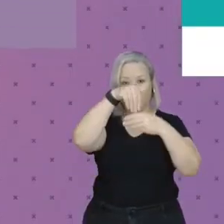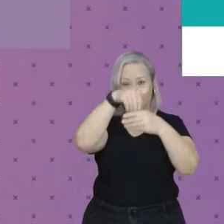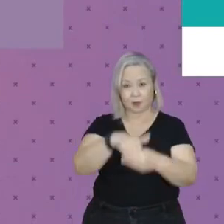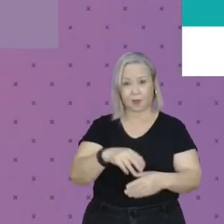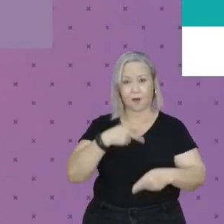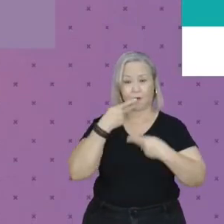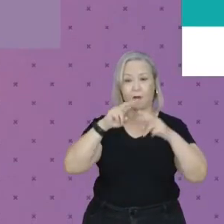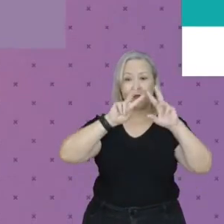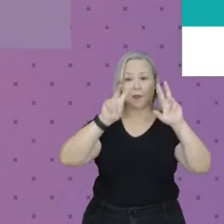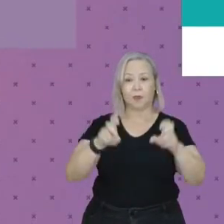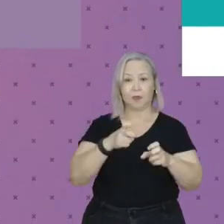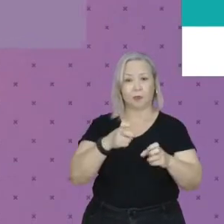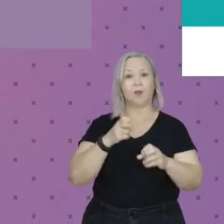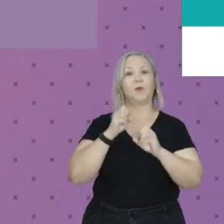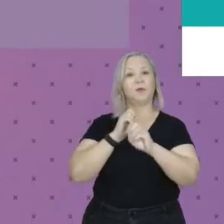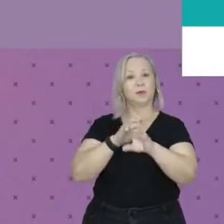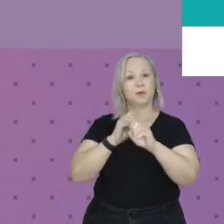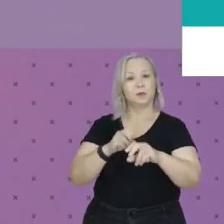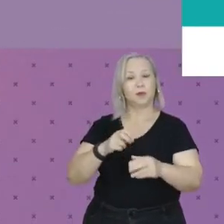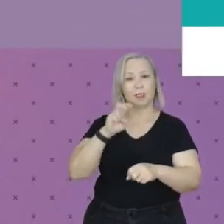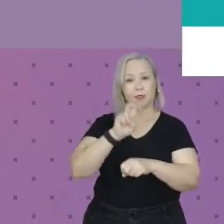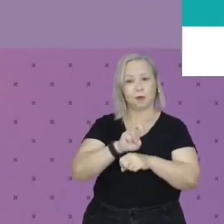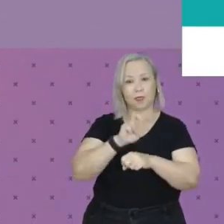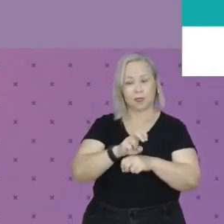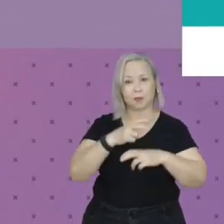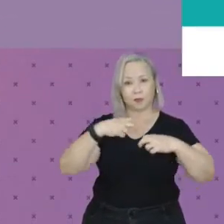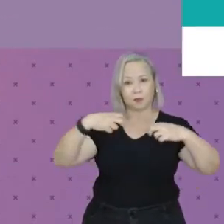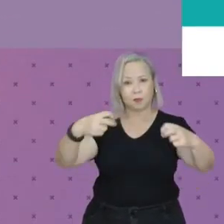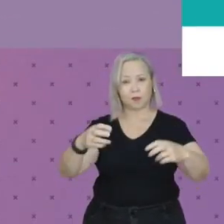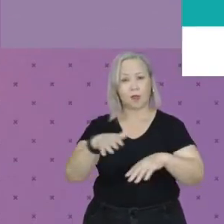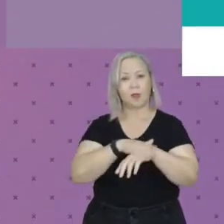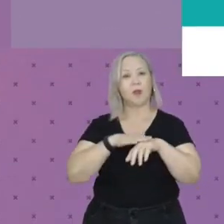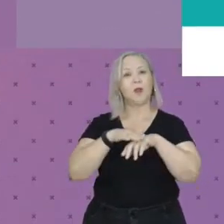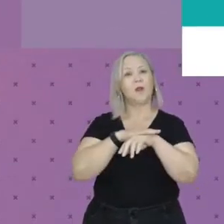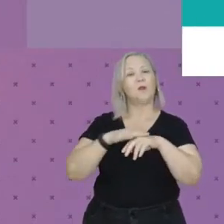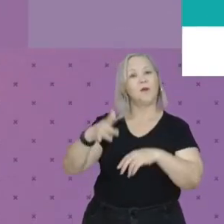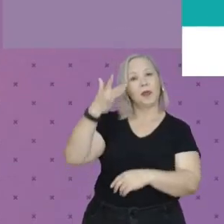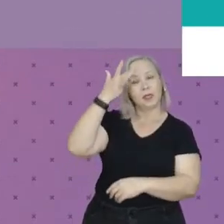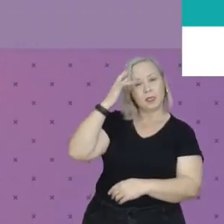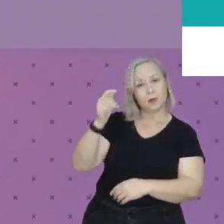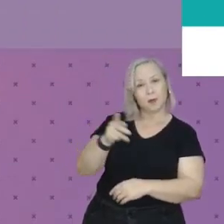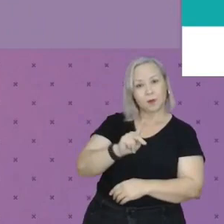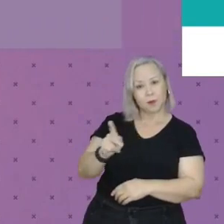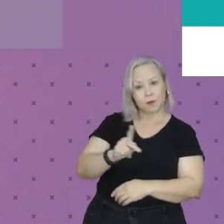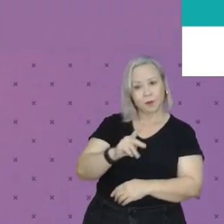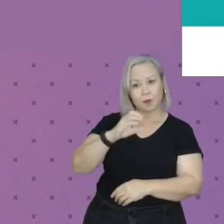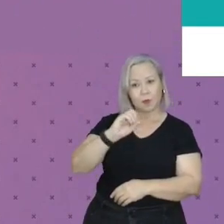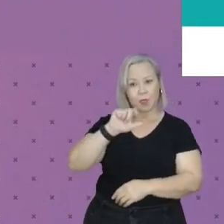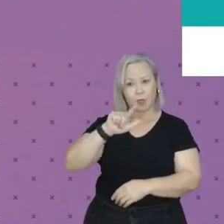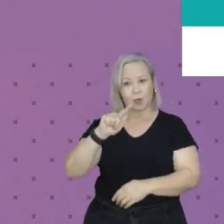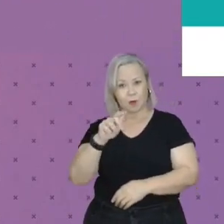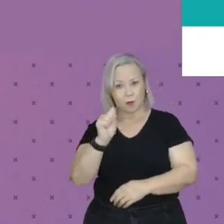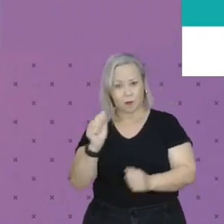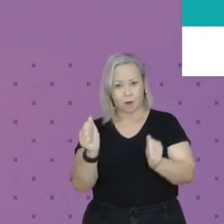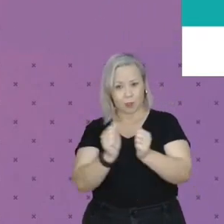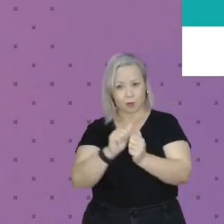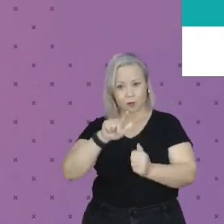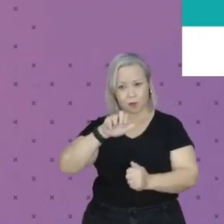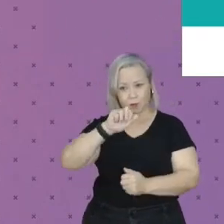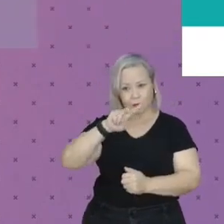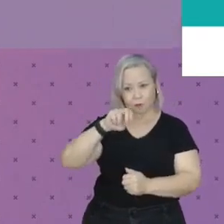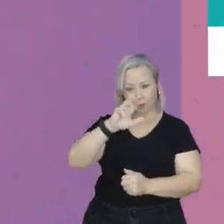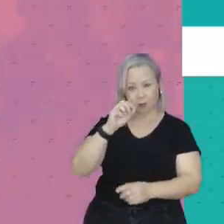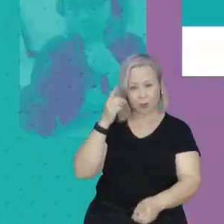sobre educação em creches. Na roda de conversa de amanhã, as professoras Olga Freitas e Lívia Fraga se encontram